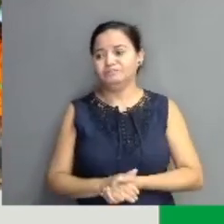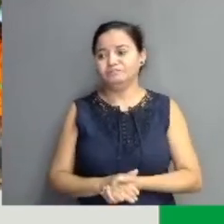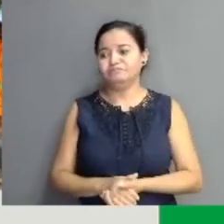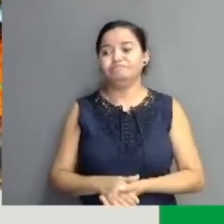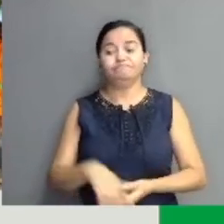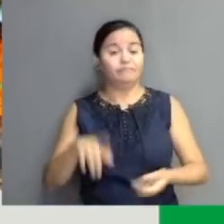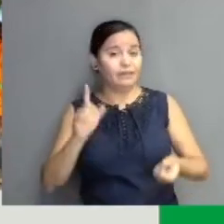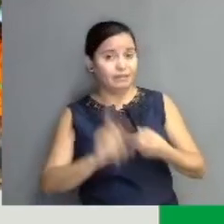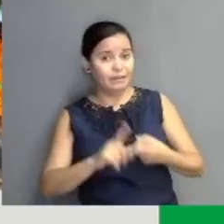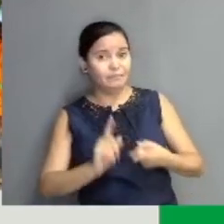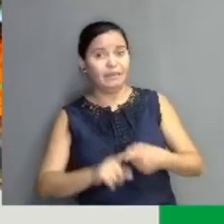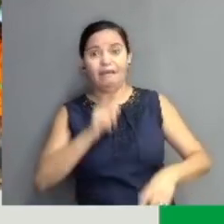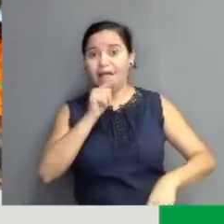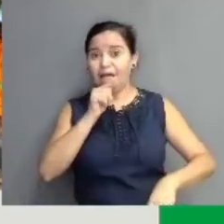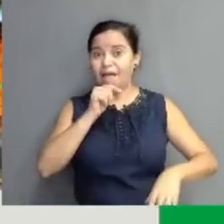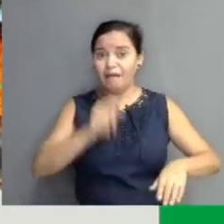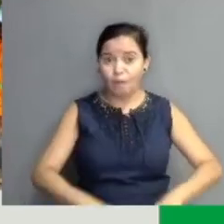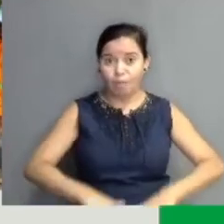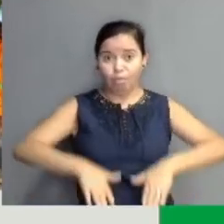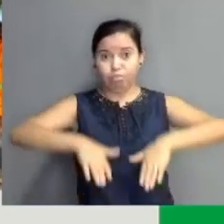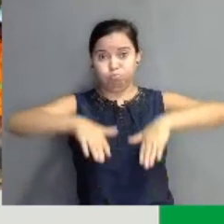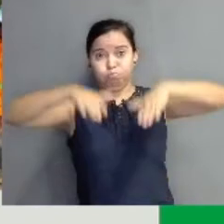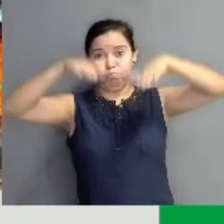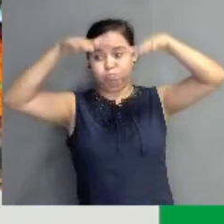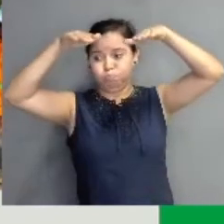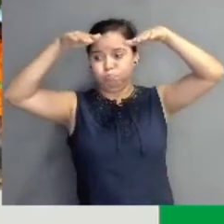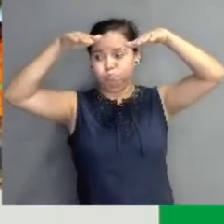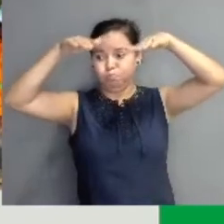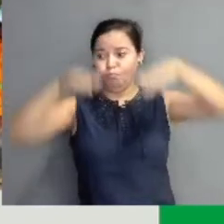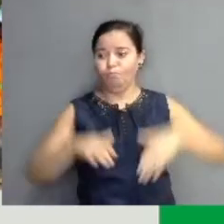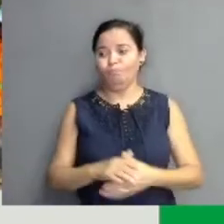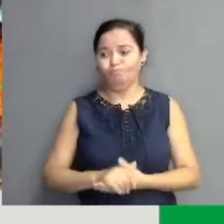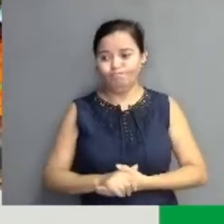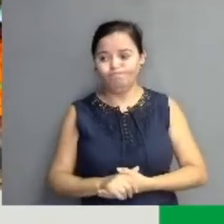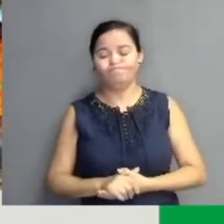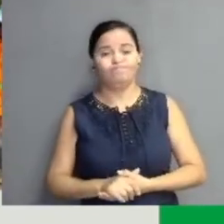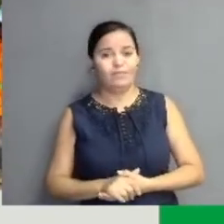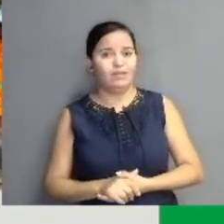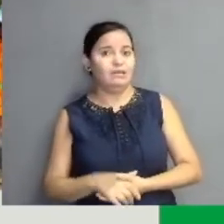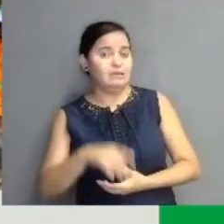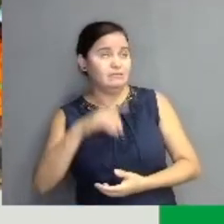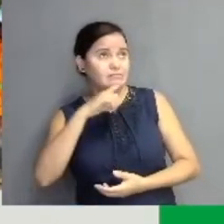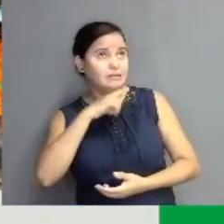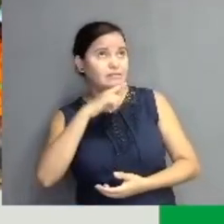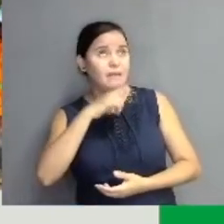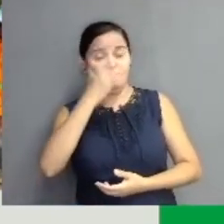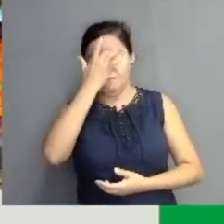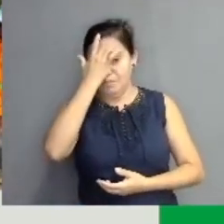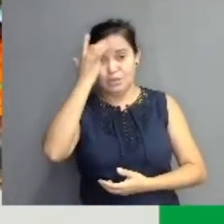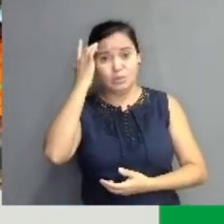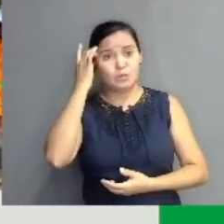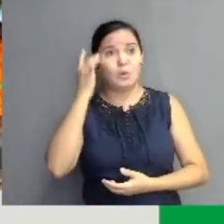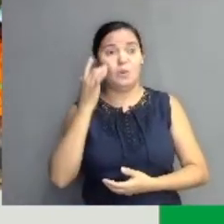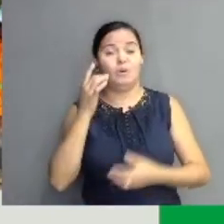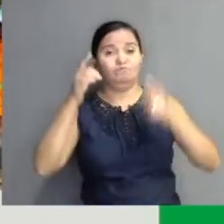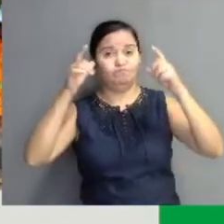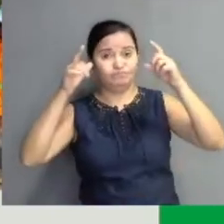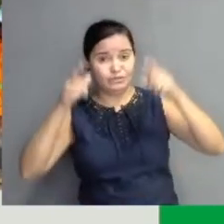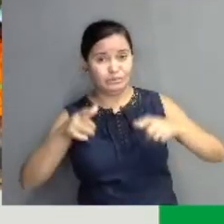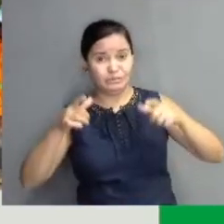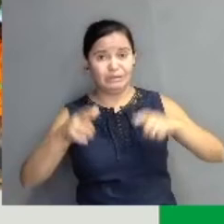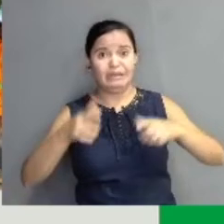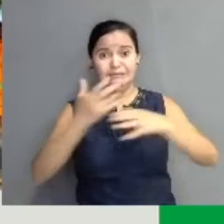Enchentes, não preciso dizer para você, se você é alguém que hoje vive nas regiões metropolitanas, você sabe que é uma coisa terrível para a